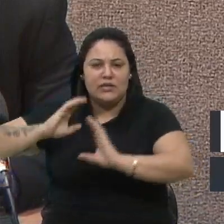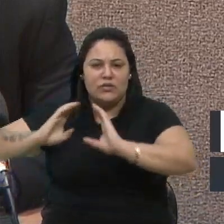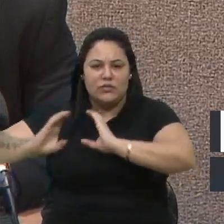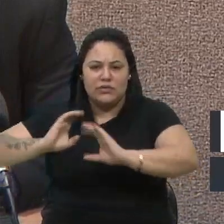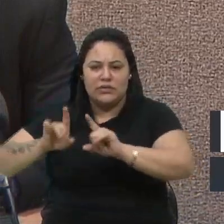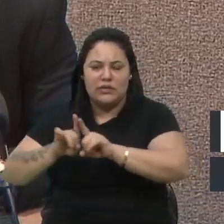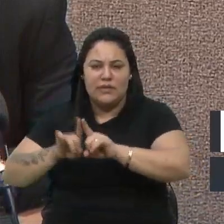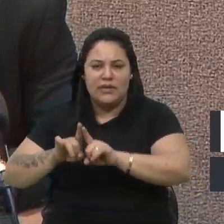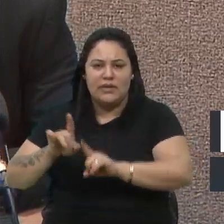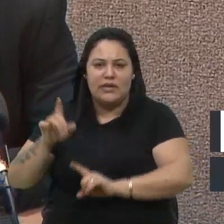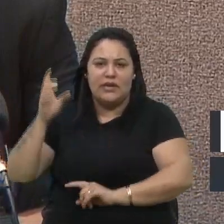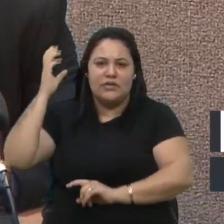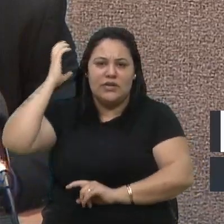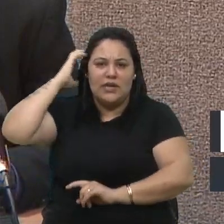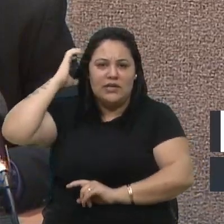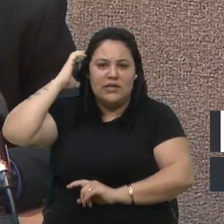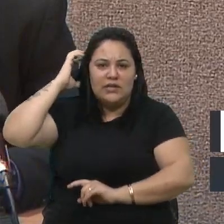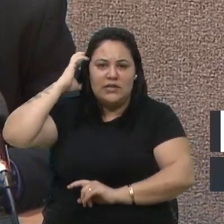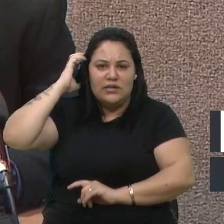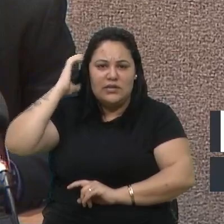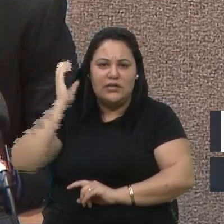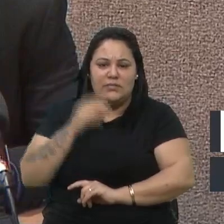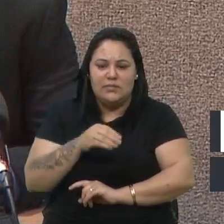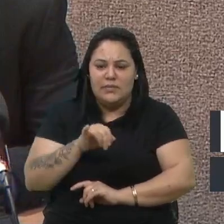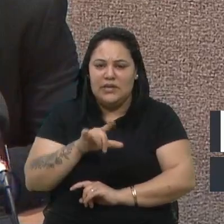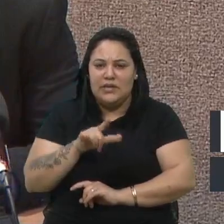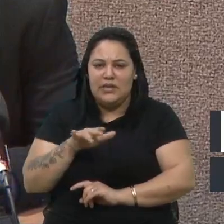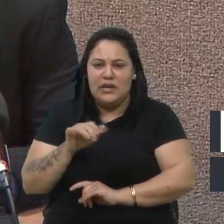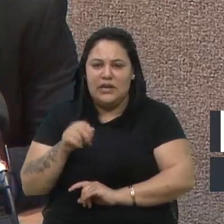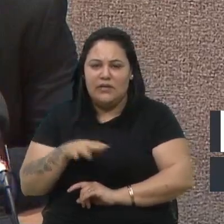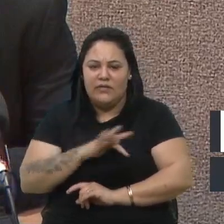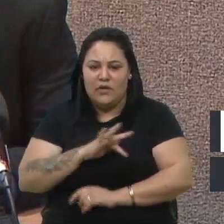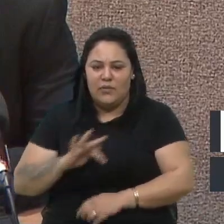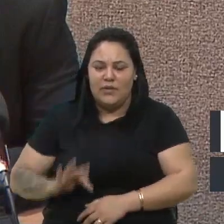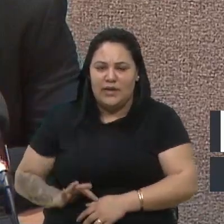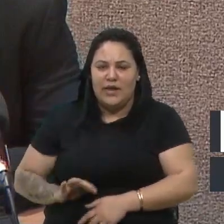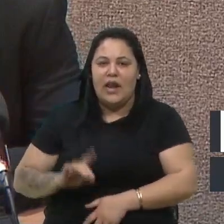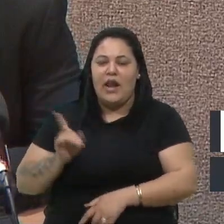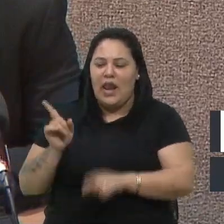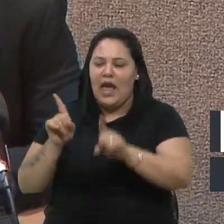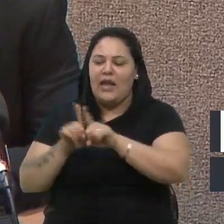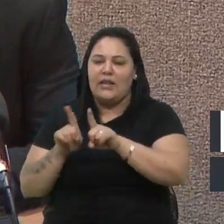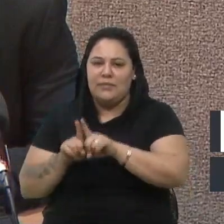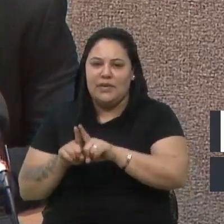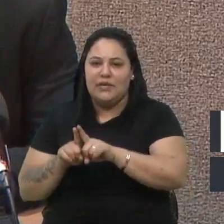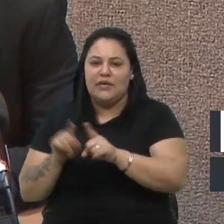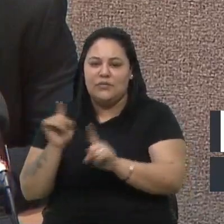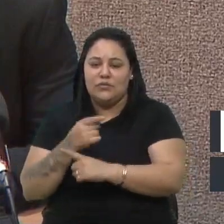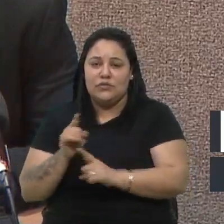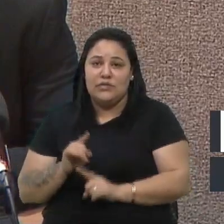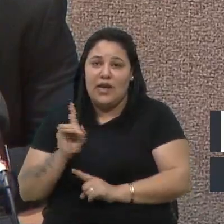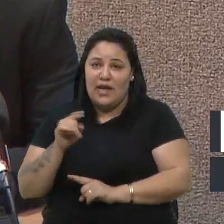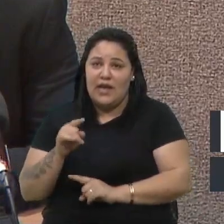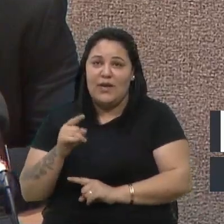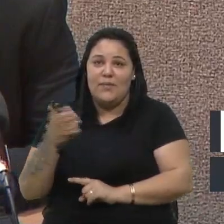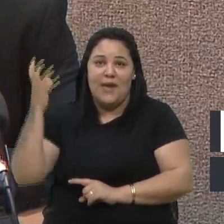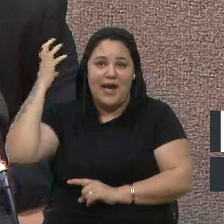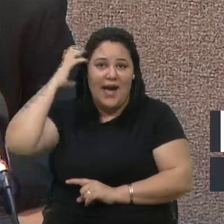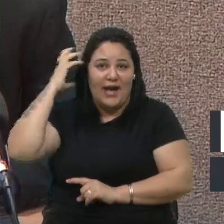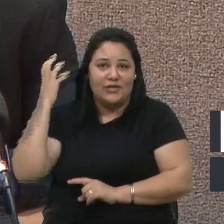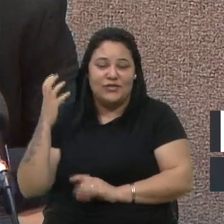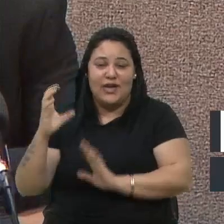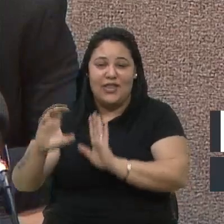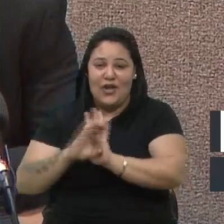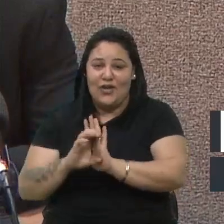Rádio Miriam, em Farroupilha. O sertanejo raiz está lá também, embora seja uma rádio católica, ele deu um jeito de achar lá